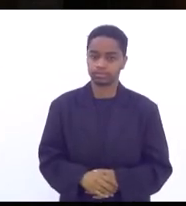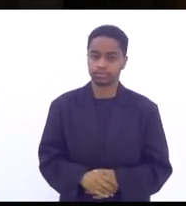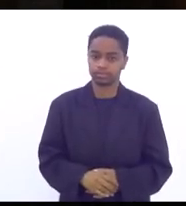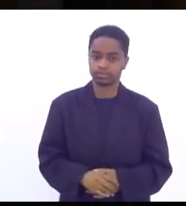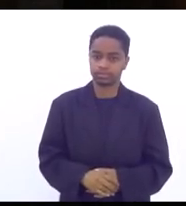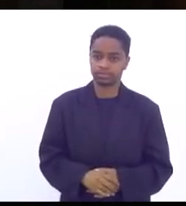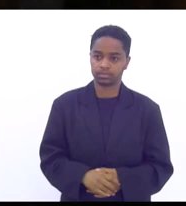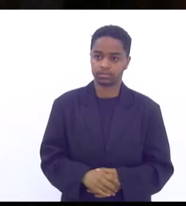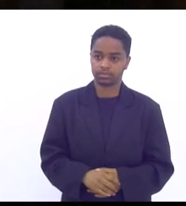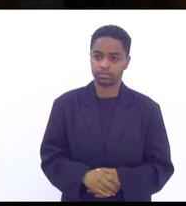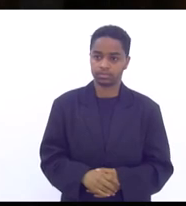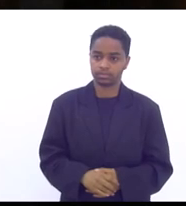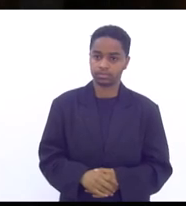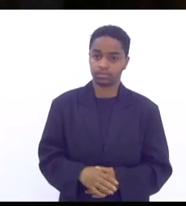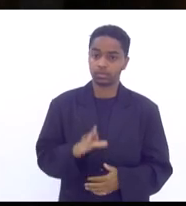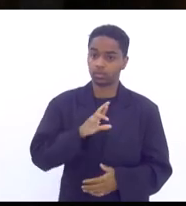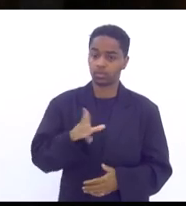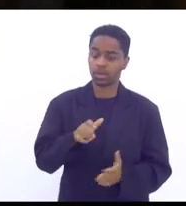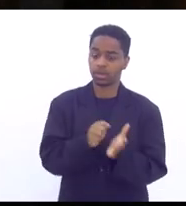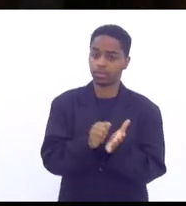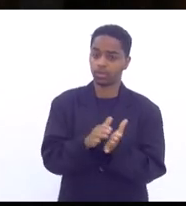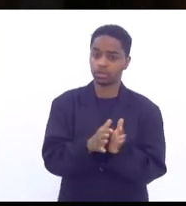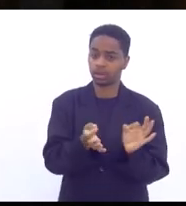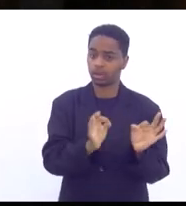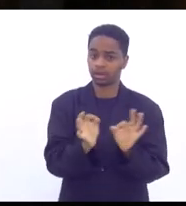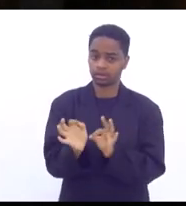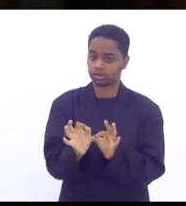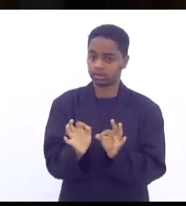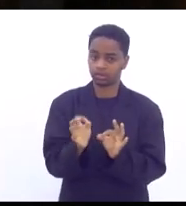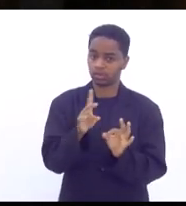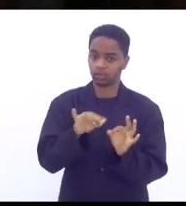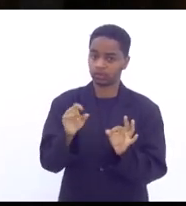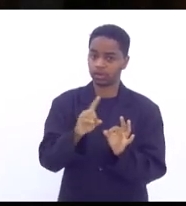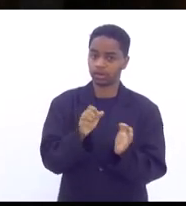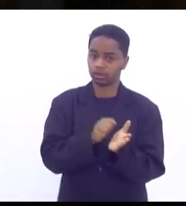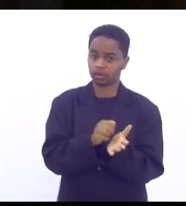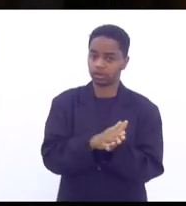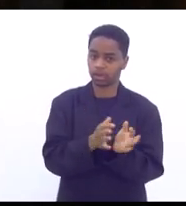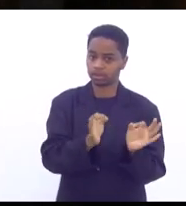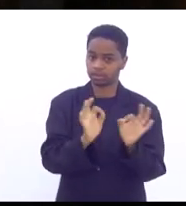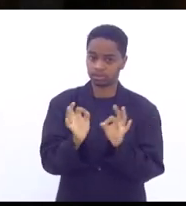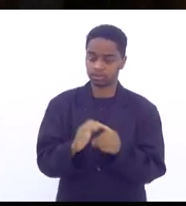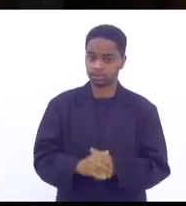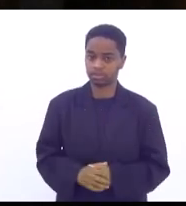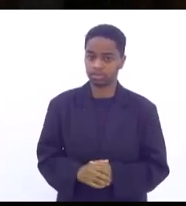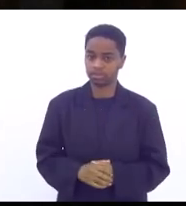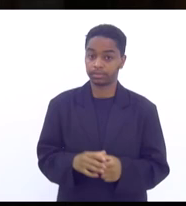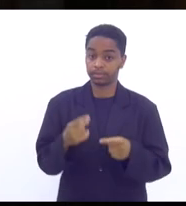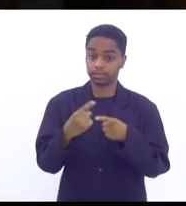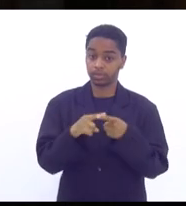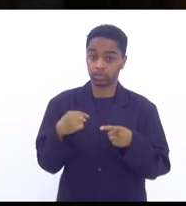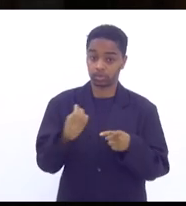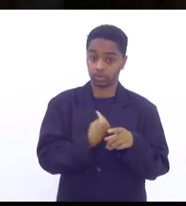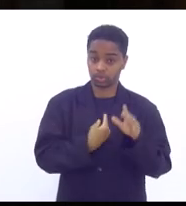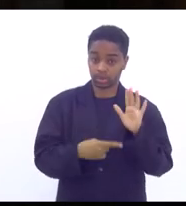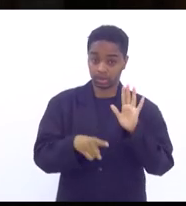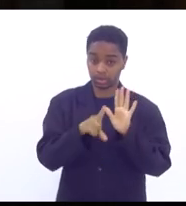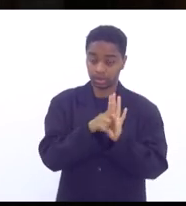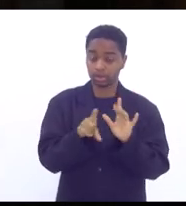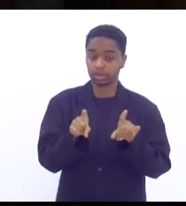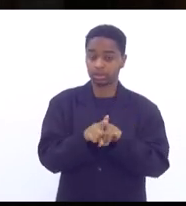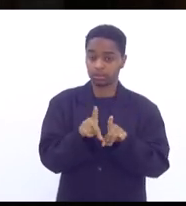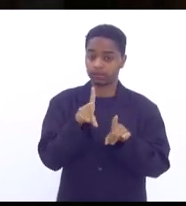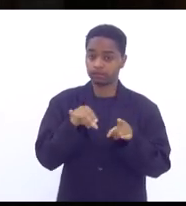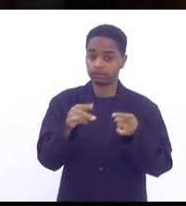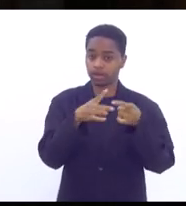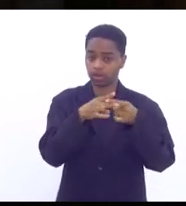Não tem que multar coisa nenhuma e não vai multar coisa nenhuma. A nossa lei, inclusive, vai corrigir